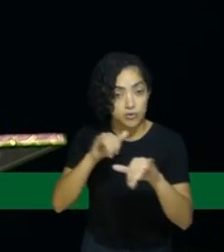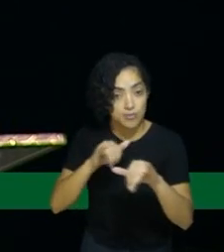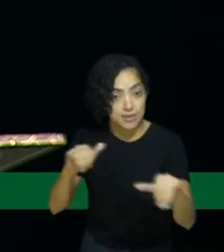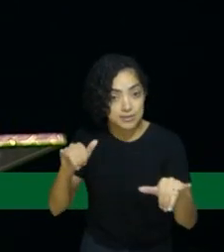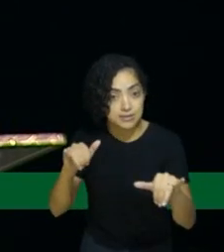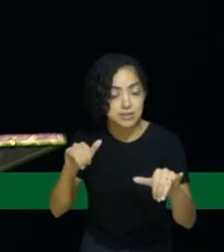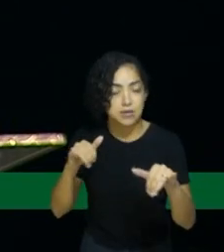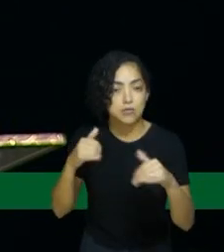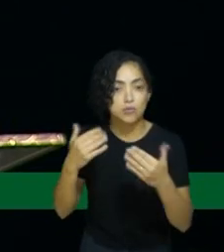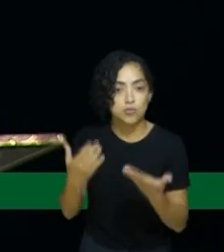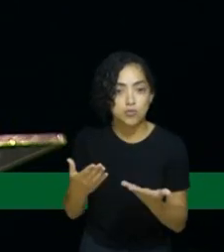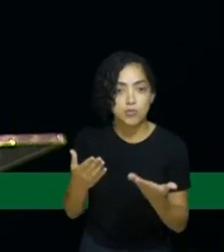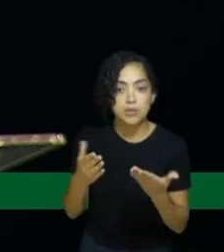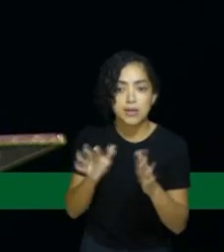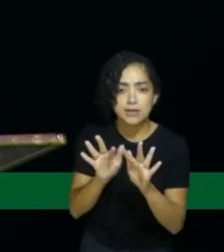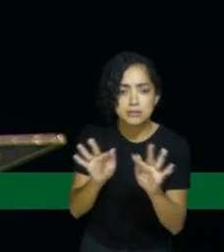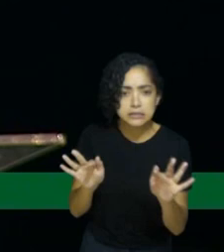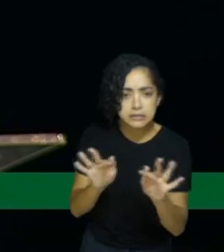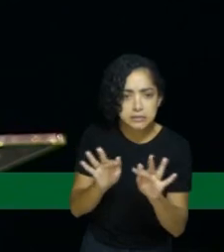numa linguagem